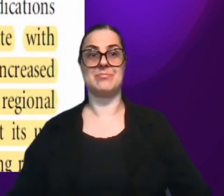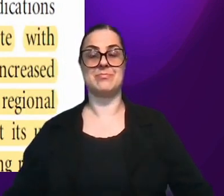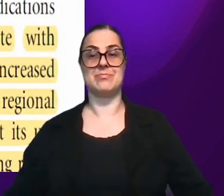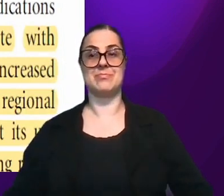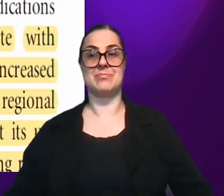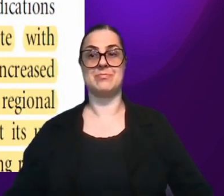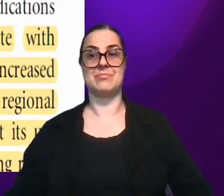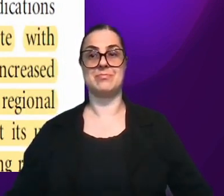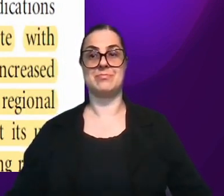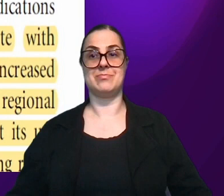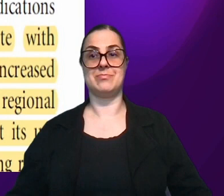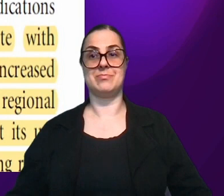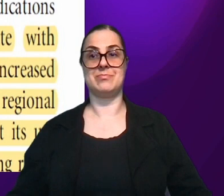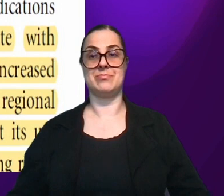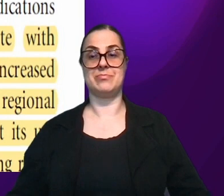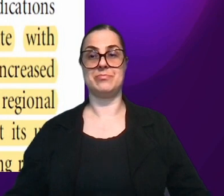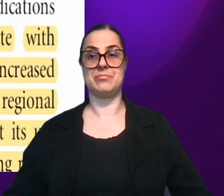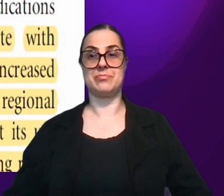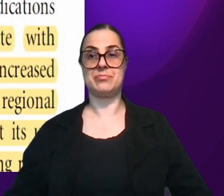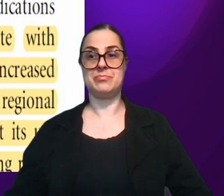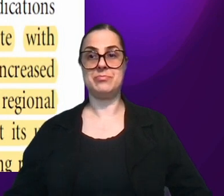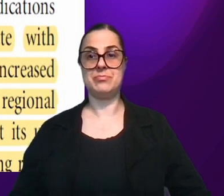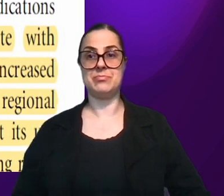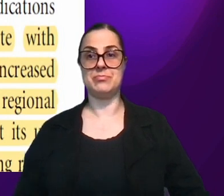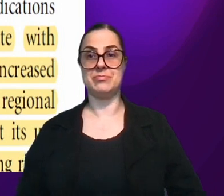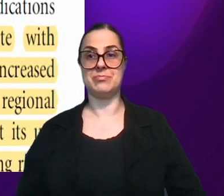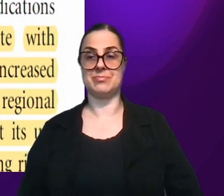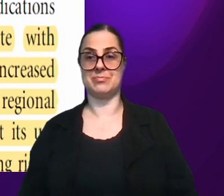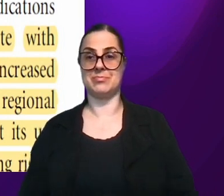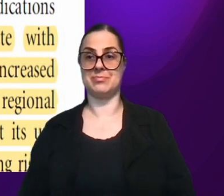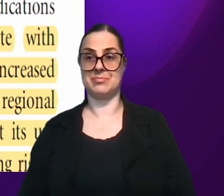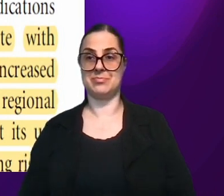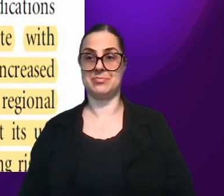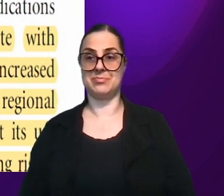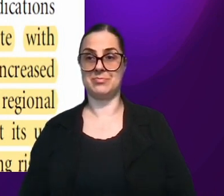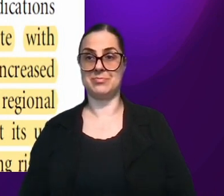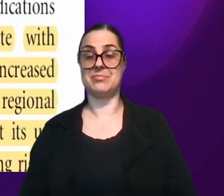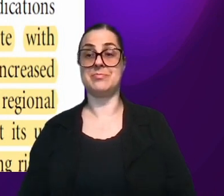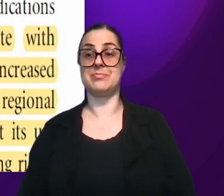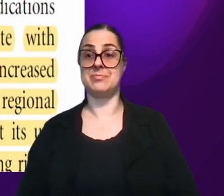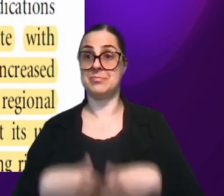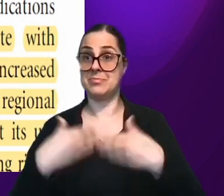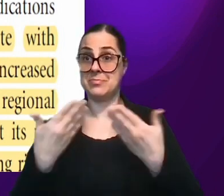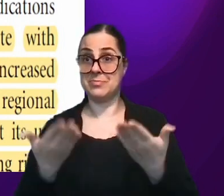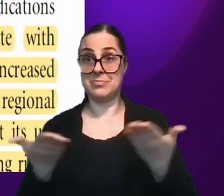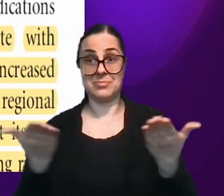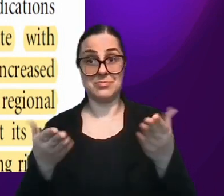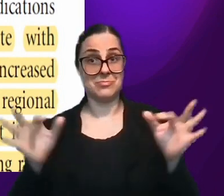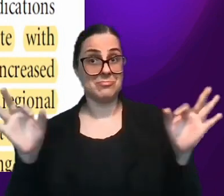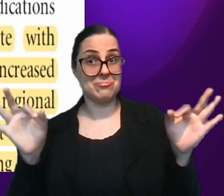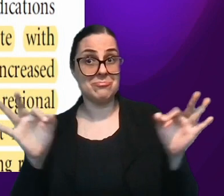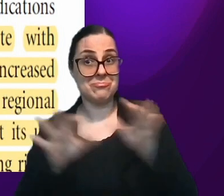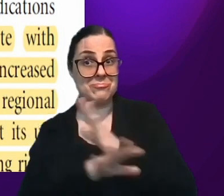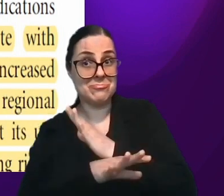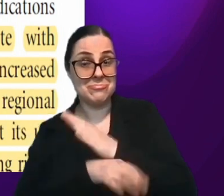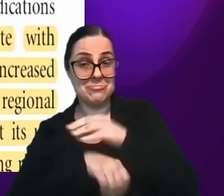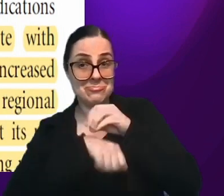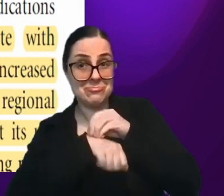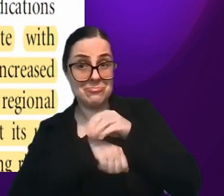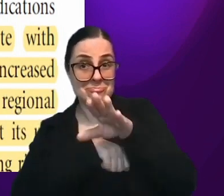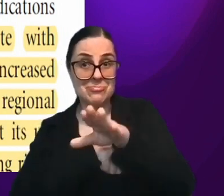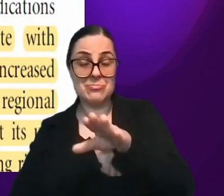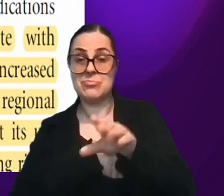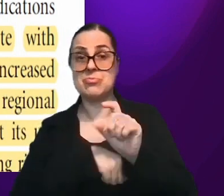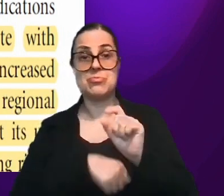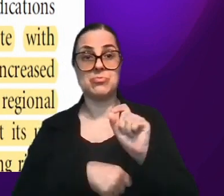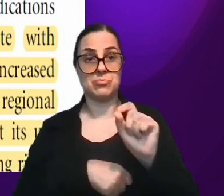Ok? Perfeito. Estava entrando um pouco atrasado. Bom, então, para terminar aqui, o CADIGO recomenda que, para